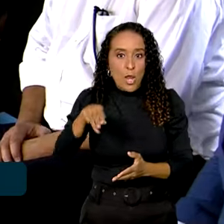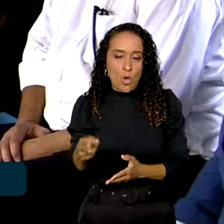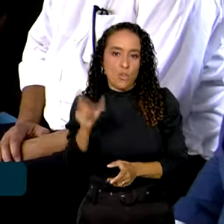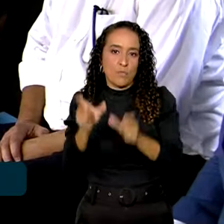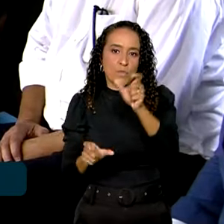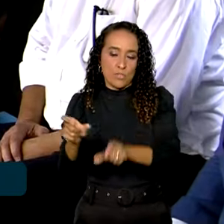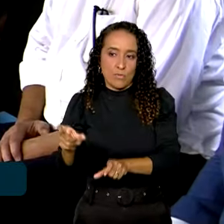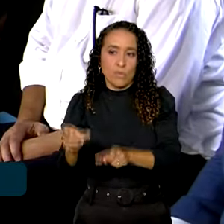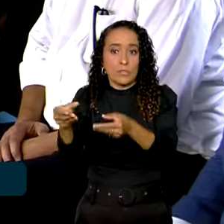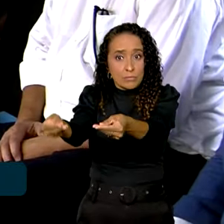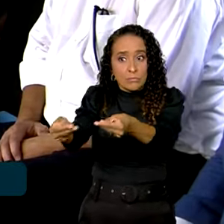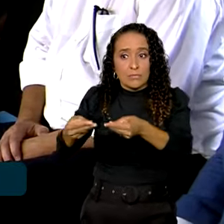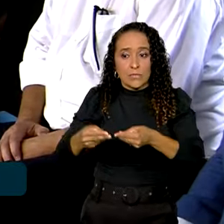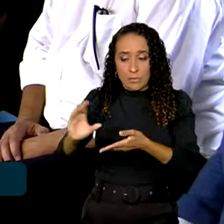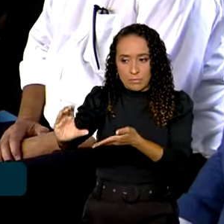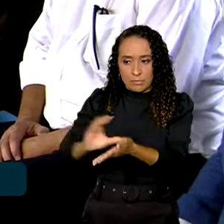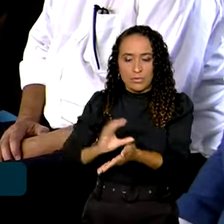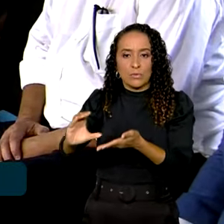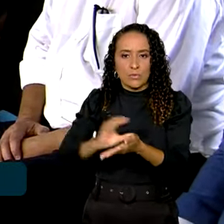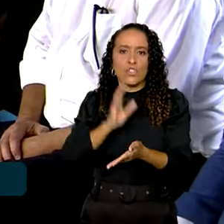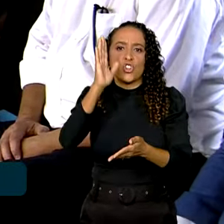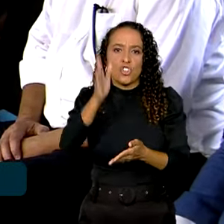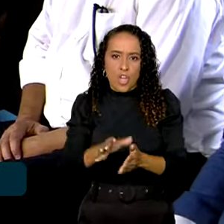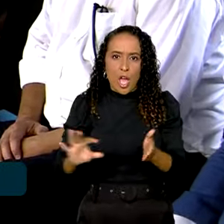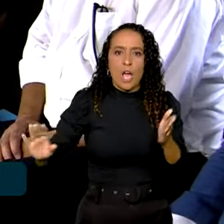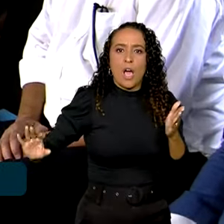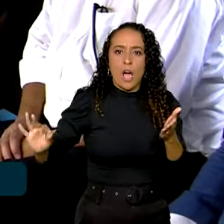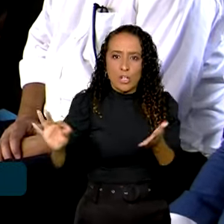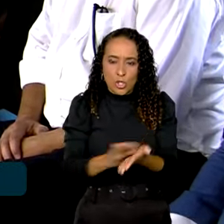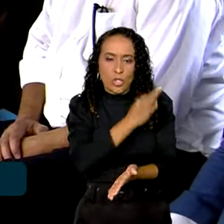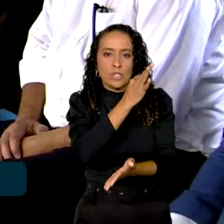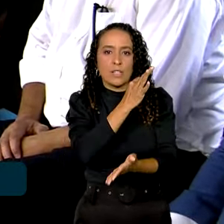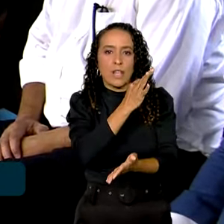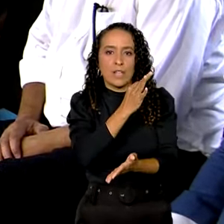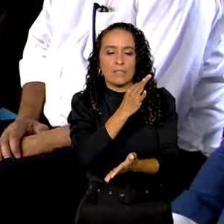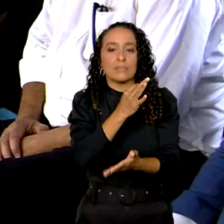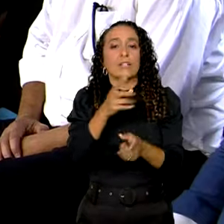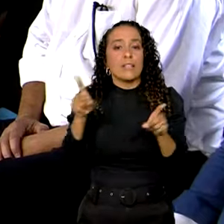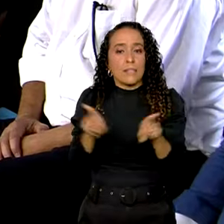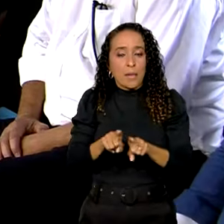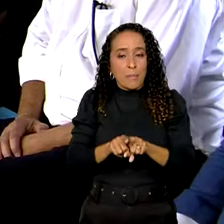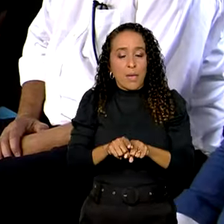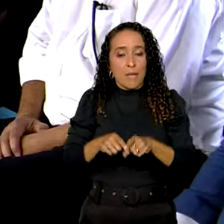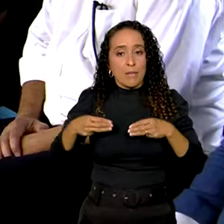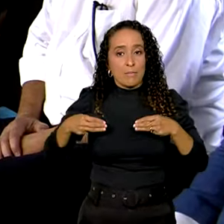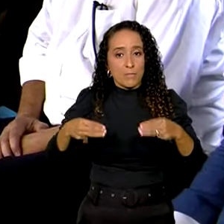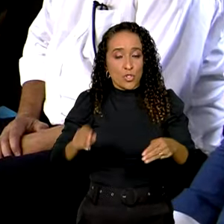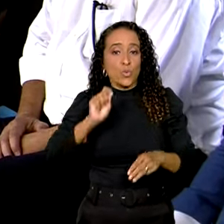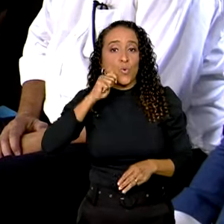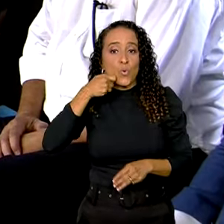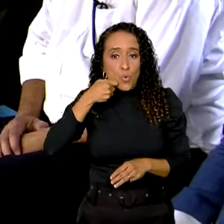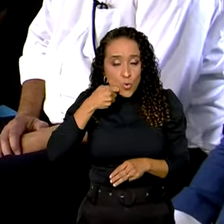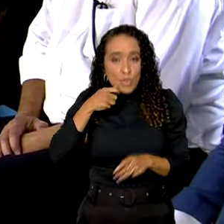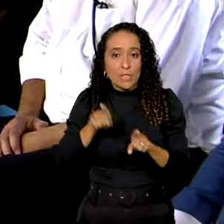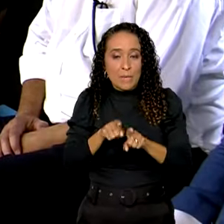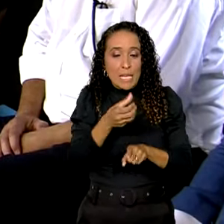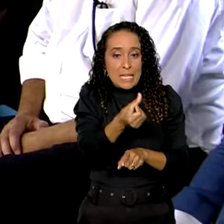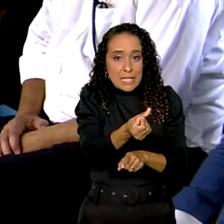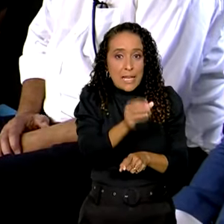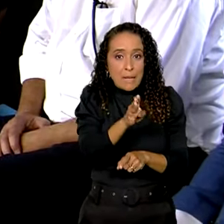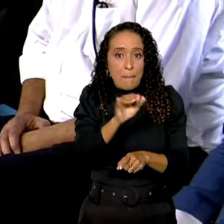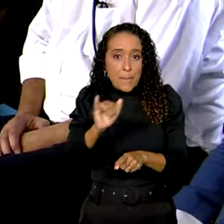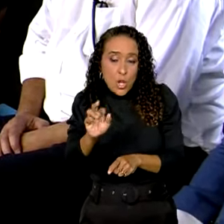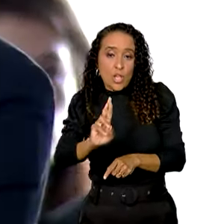trazendo investimentos que já foi autorizado pelo senhor e também pelo ministro Rui Costa, 6 bilhões